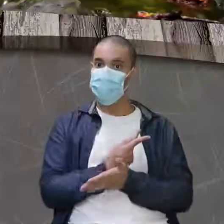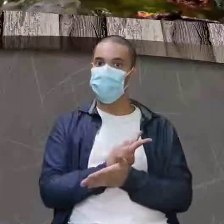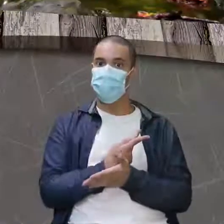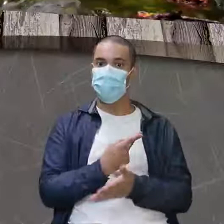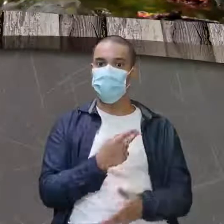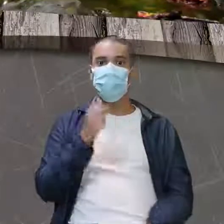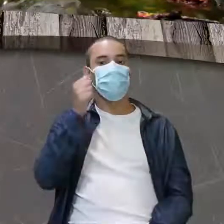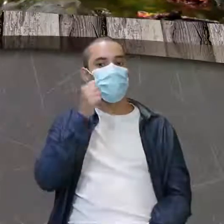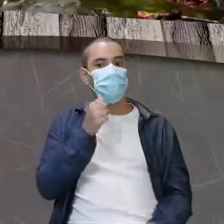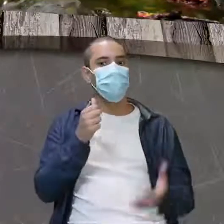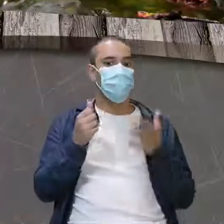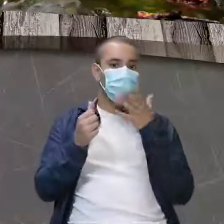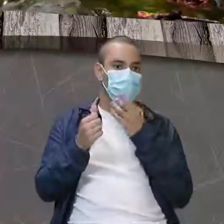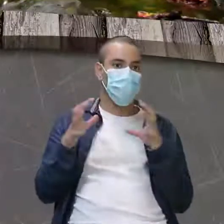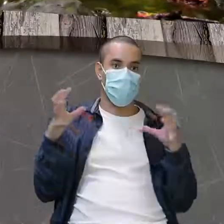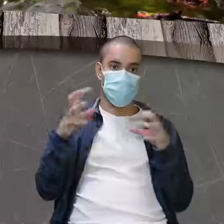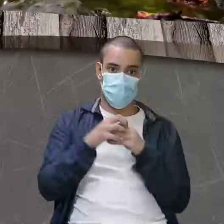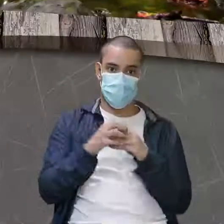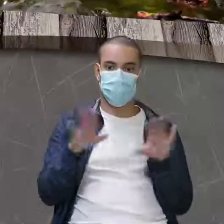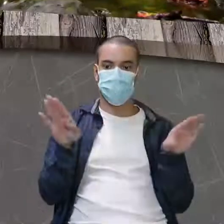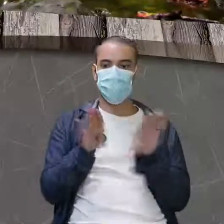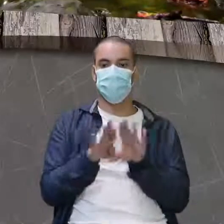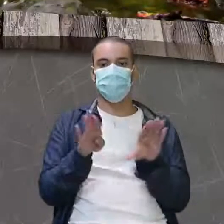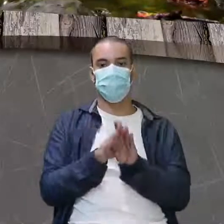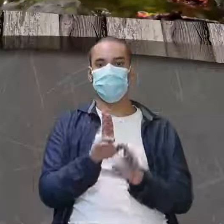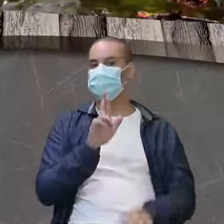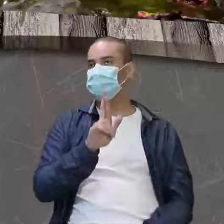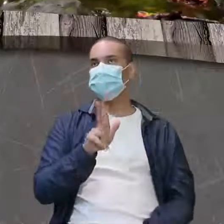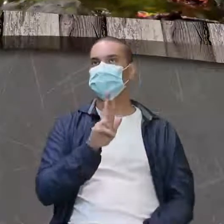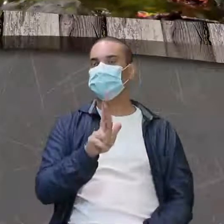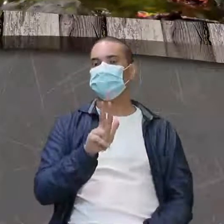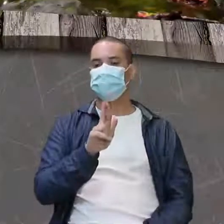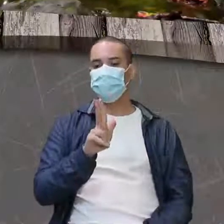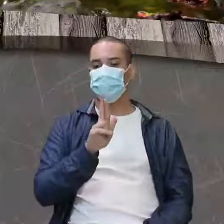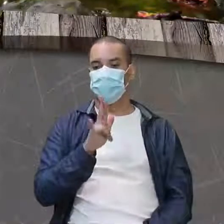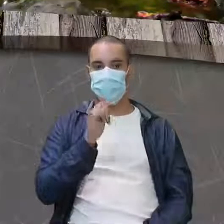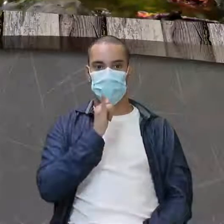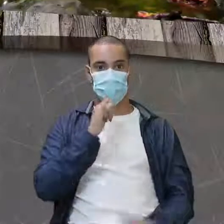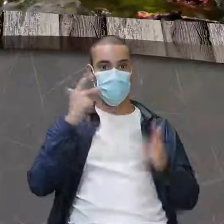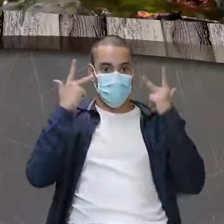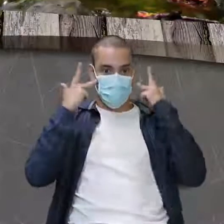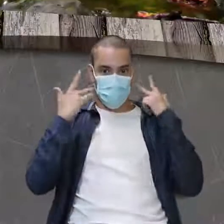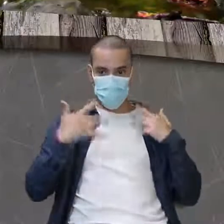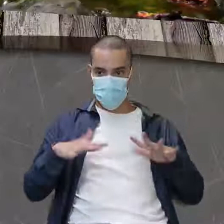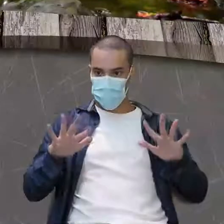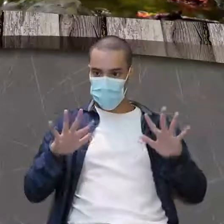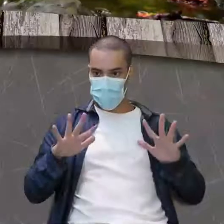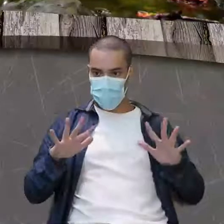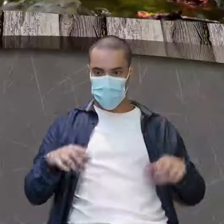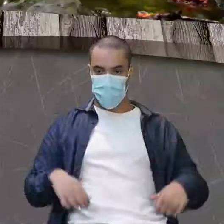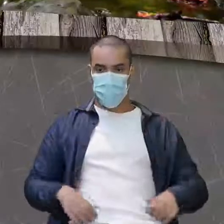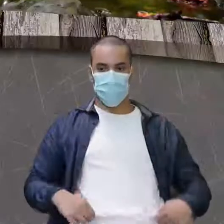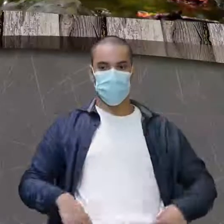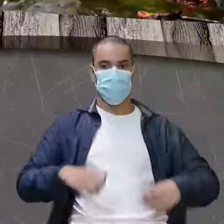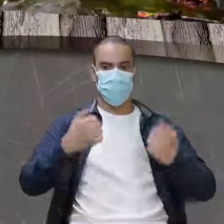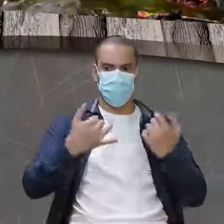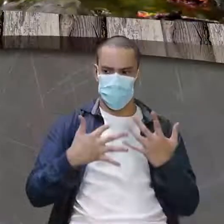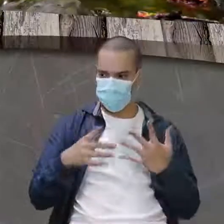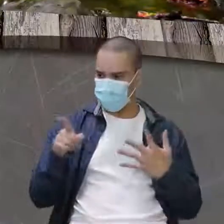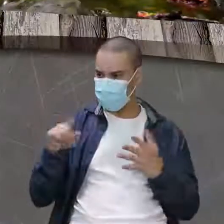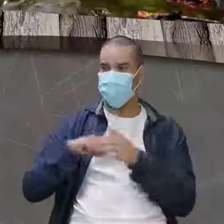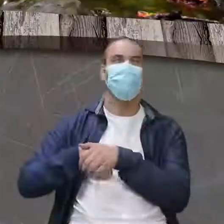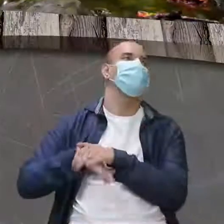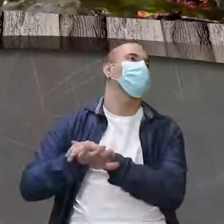parceiros, tá? Também não é uma questão natural, não é uma questão de dizer assim, esses animais têm